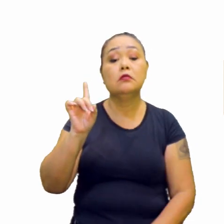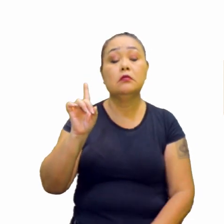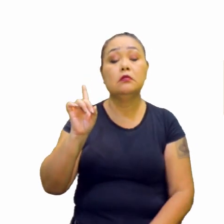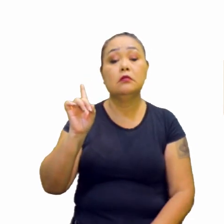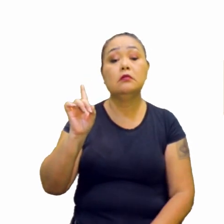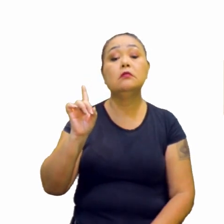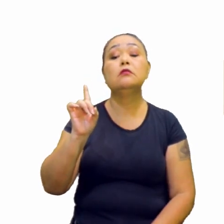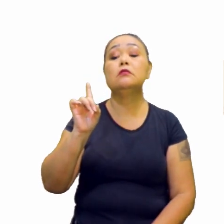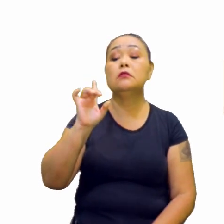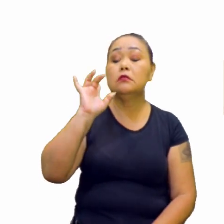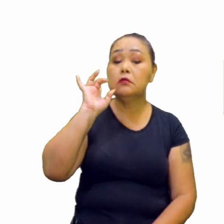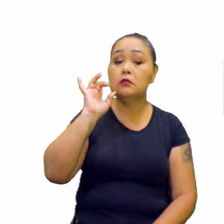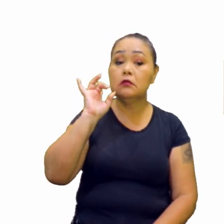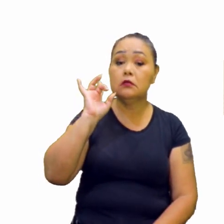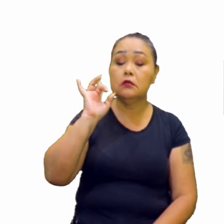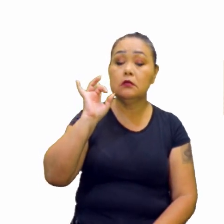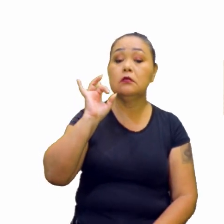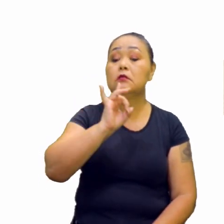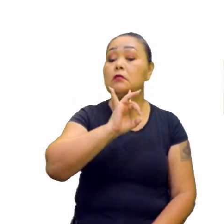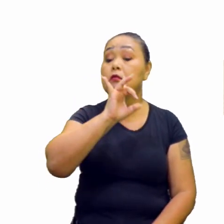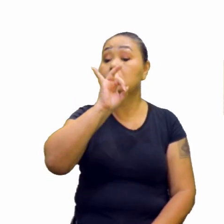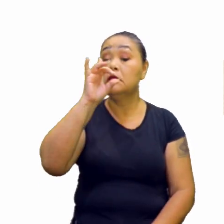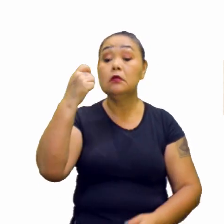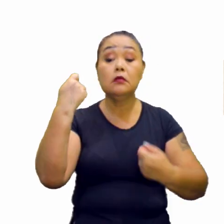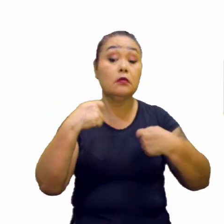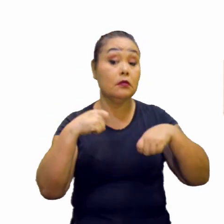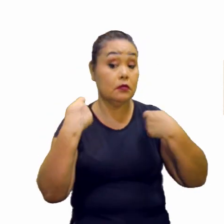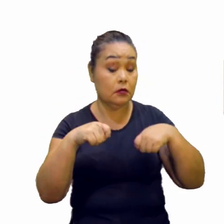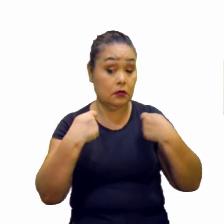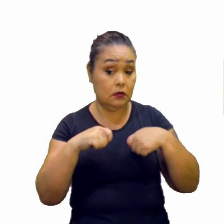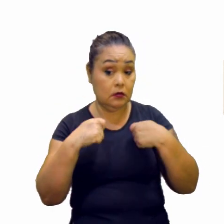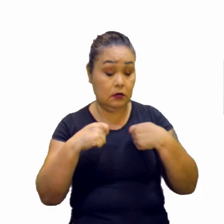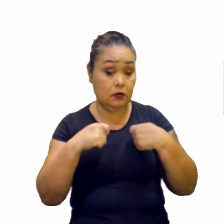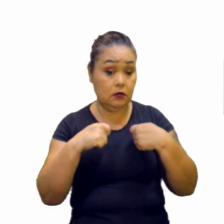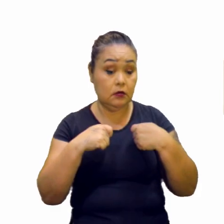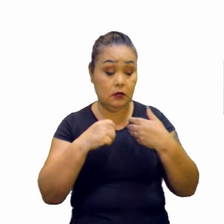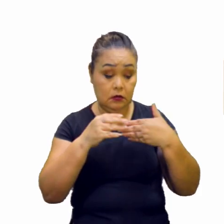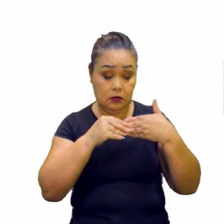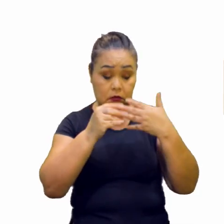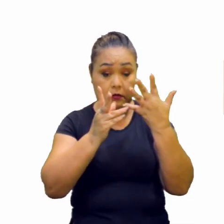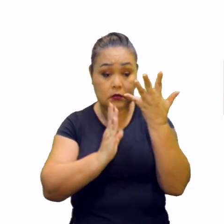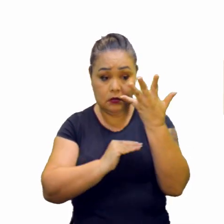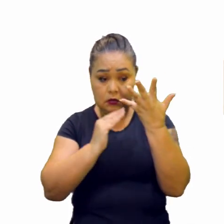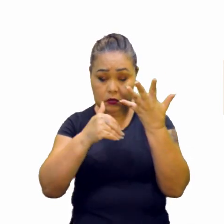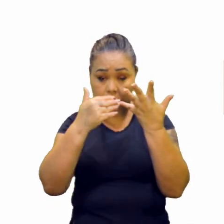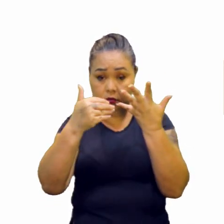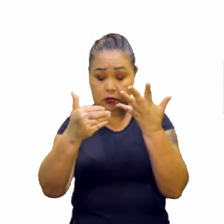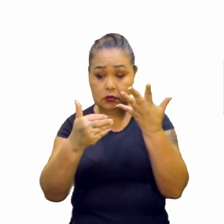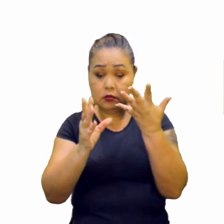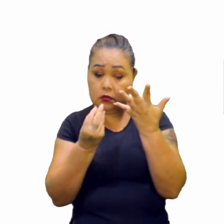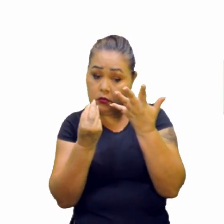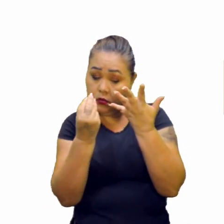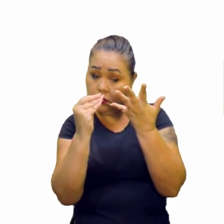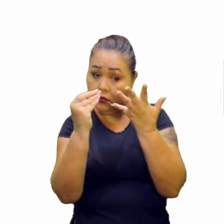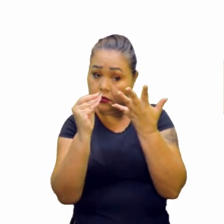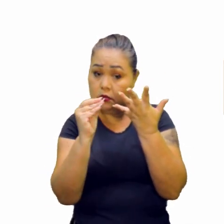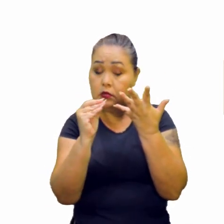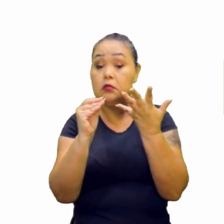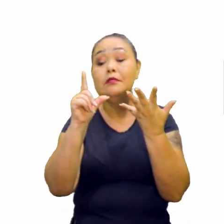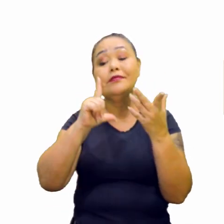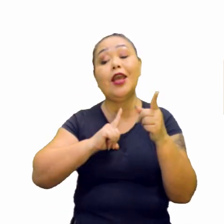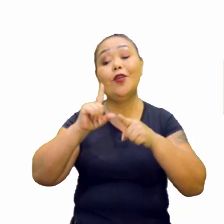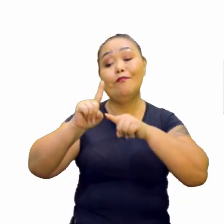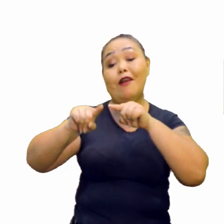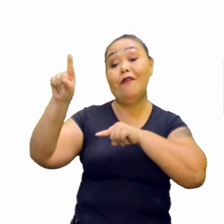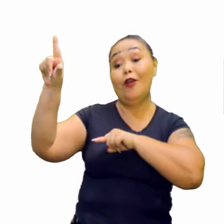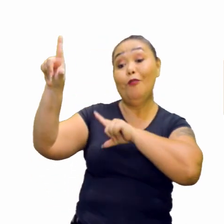Para cada necessidade de indução de um processo de formação, há uma ferramenta que